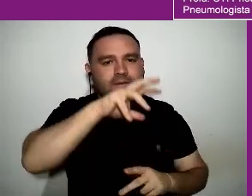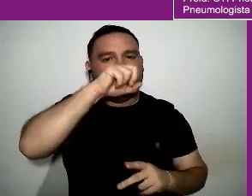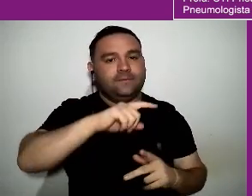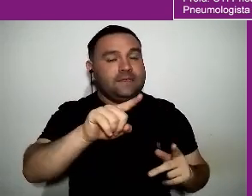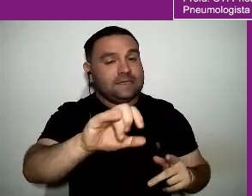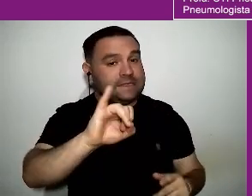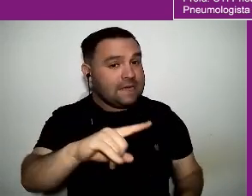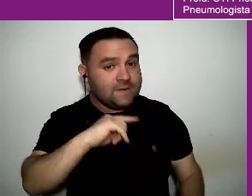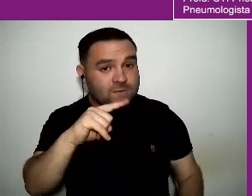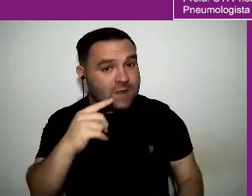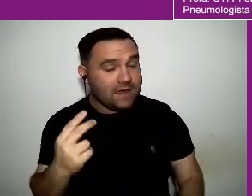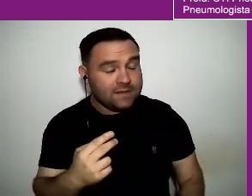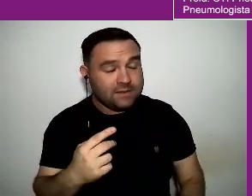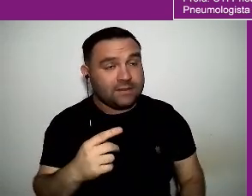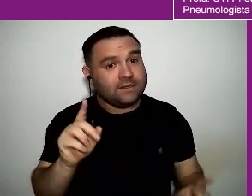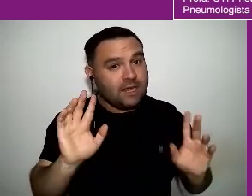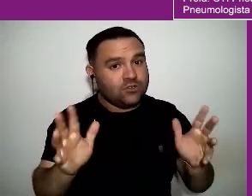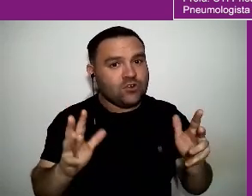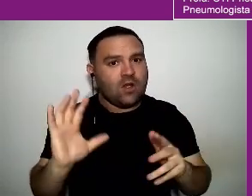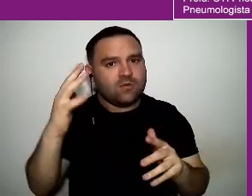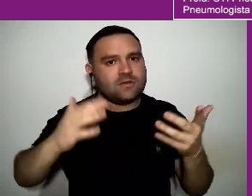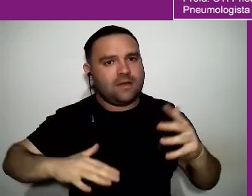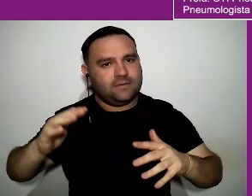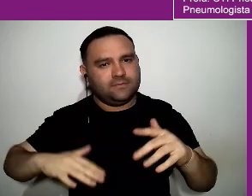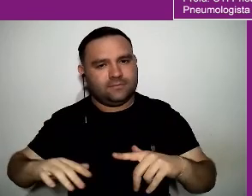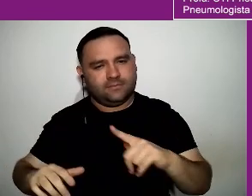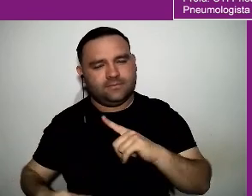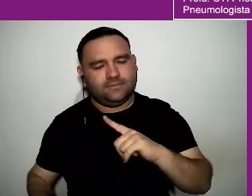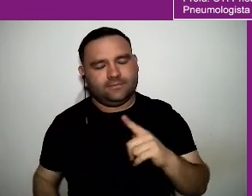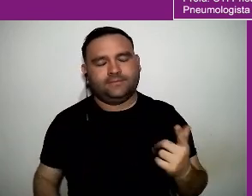é possível, e é isso que acontece às vezes,